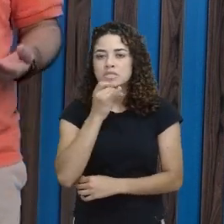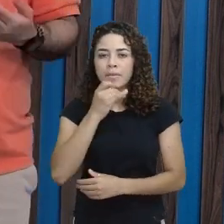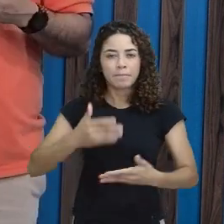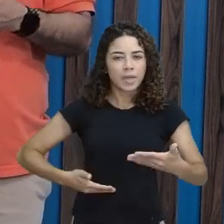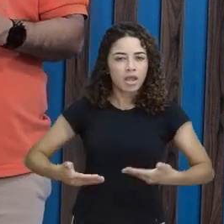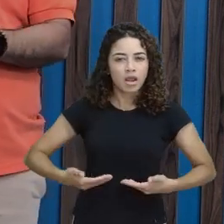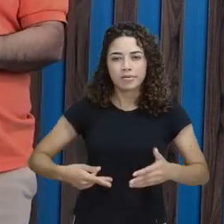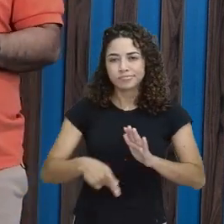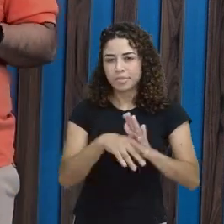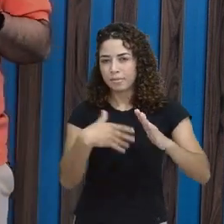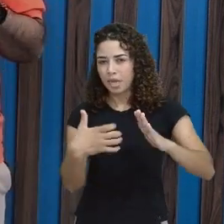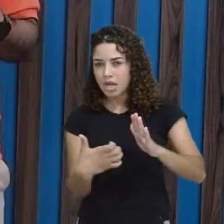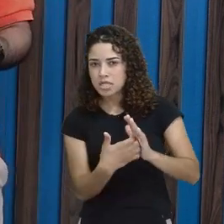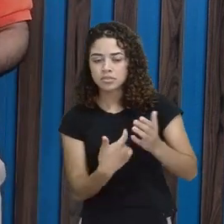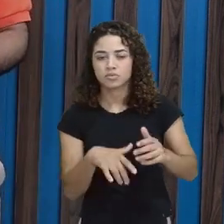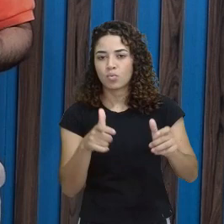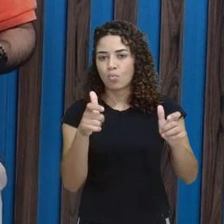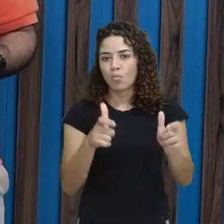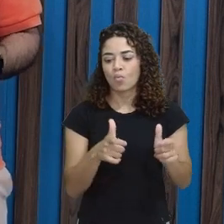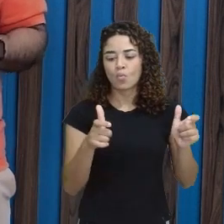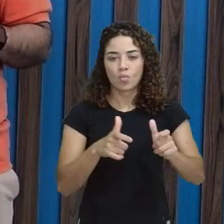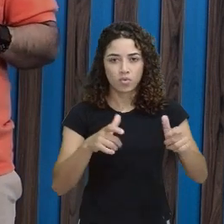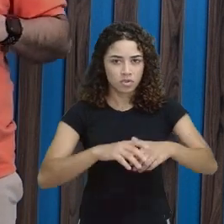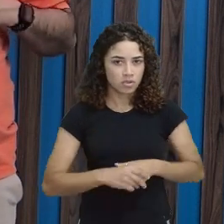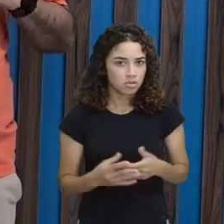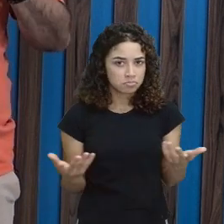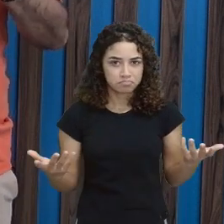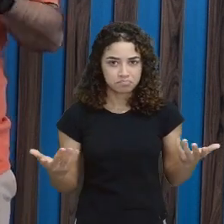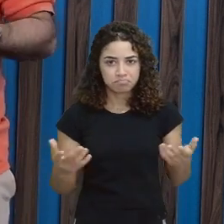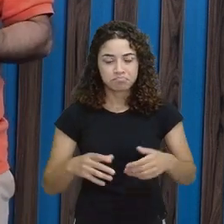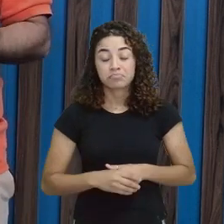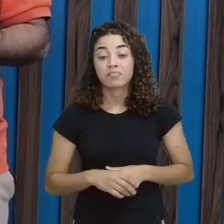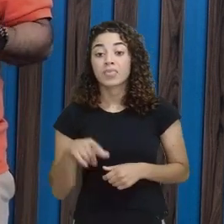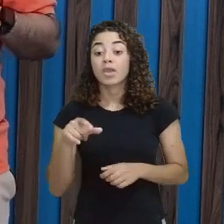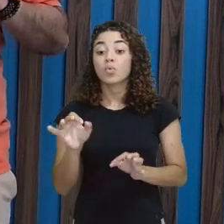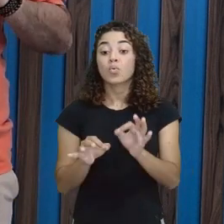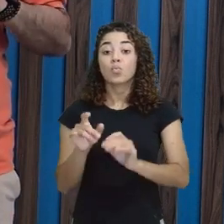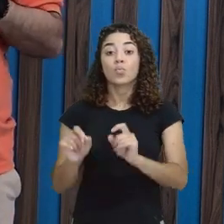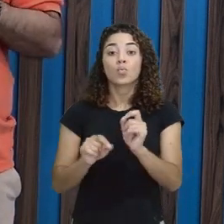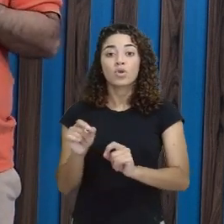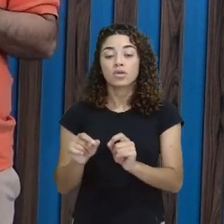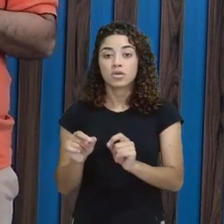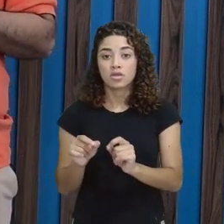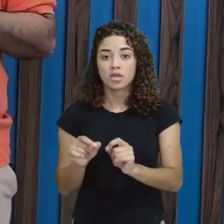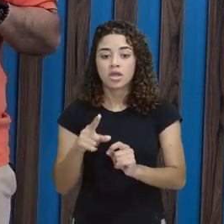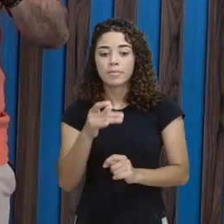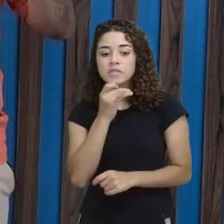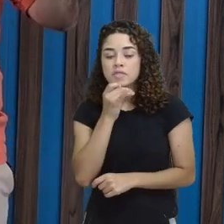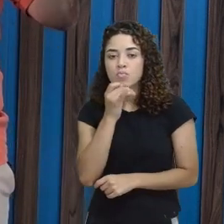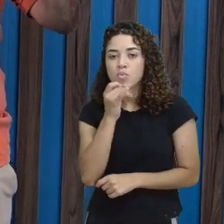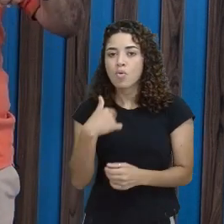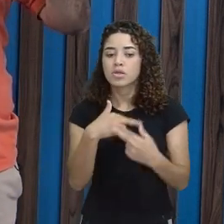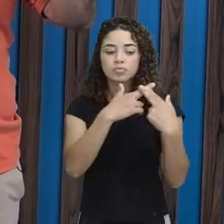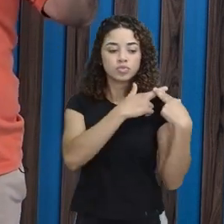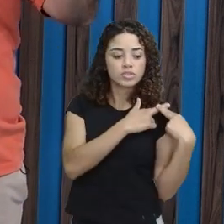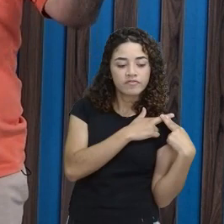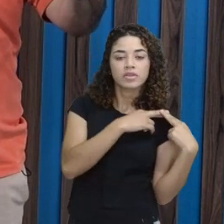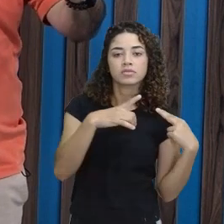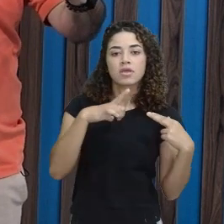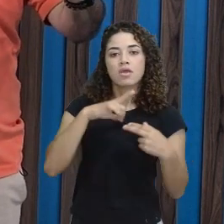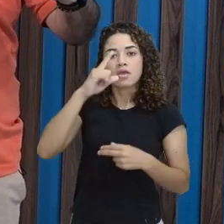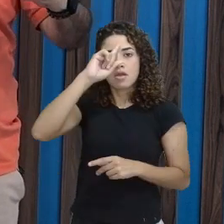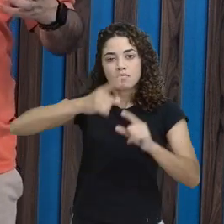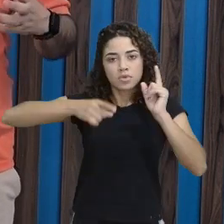funcionário que ocupa um determinado cargo, né, porque ele julga que o cargo que ele ocupa, né, lhe dá uma